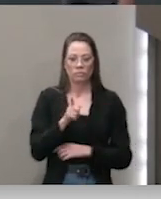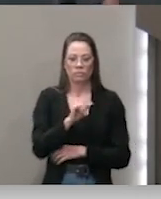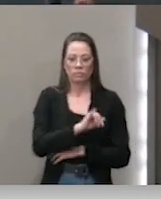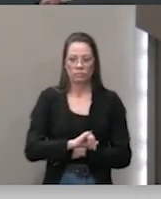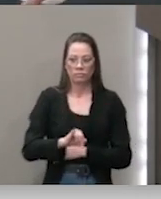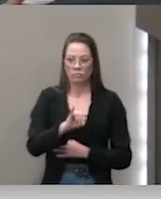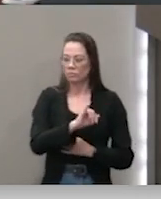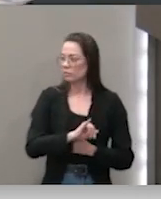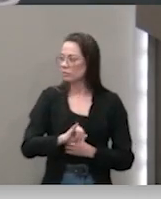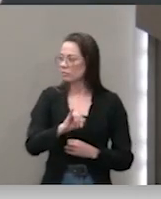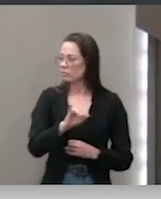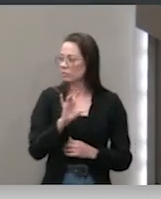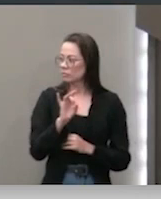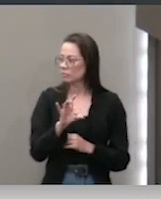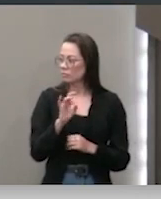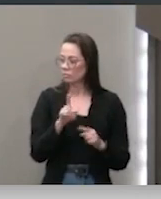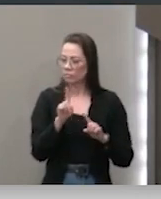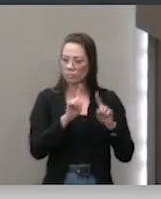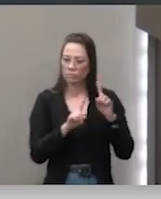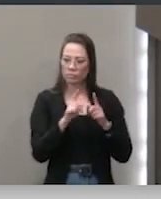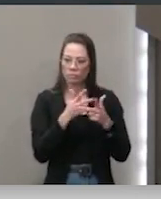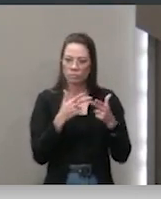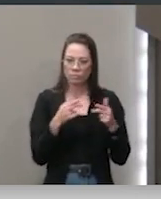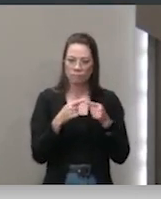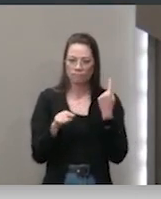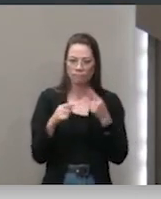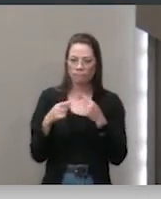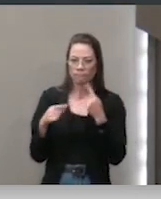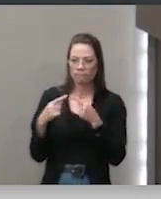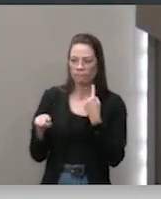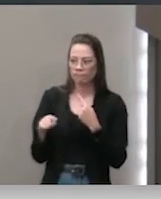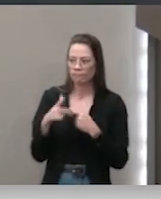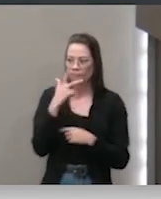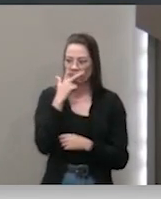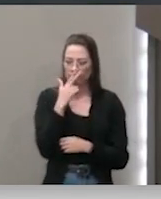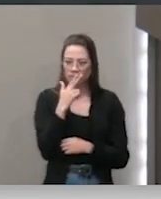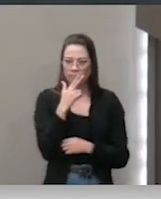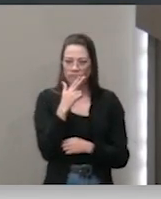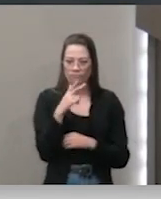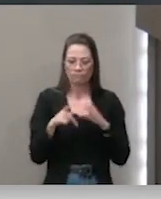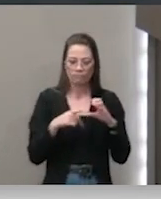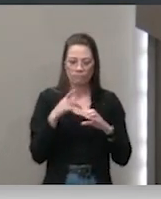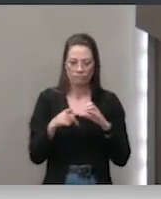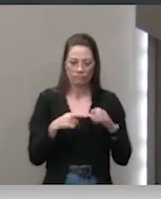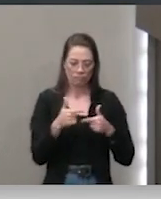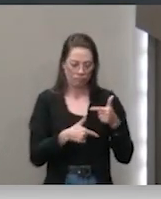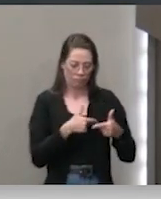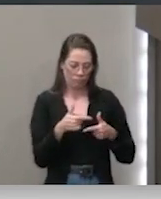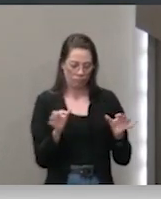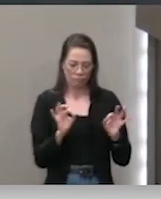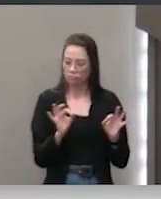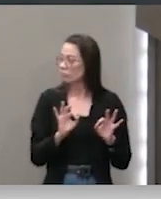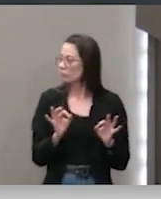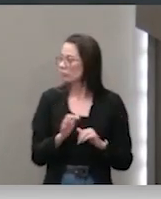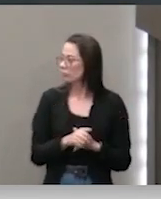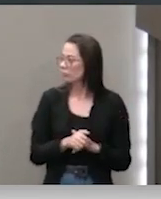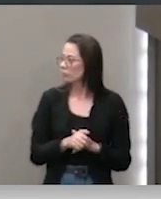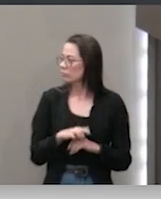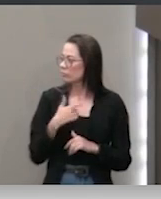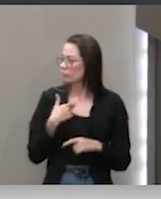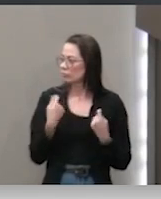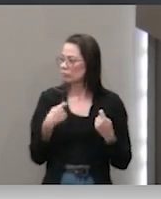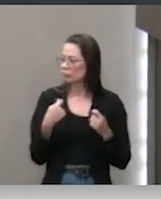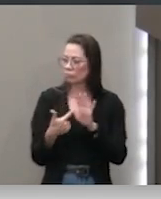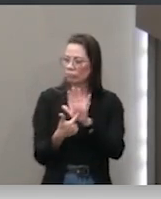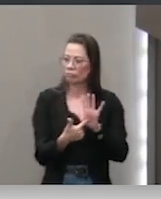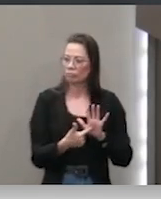importante. Apenas discordo de algumas partes aí que parece que o senhor falou de uma entonação que a casa não trabalha. E eu não preciso